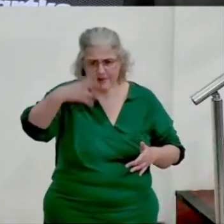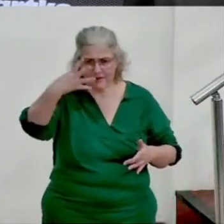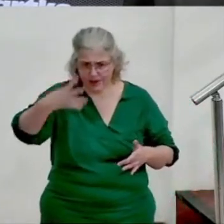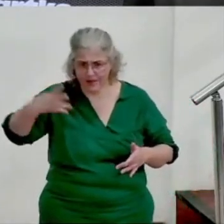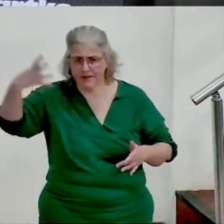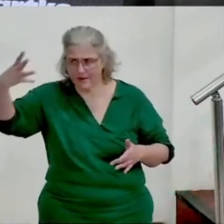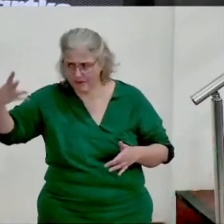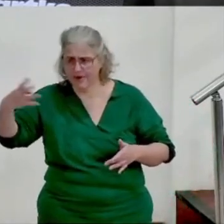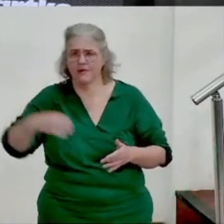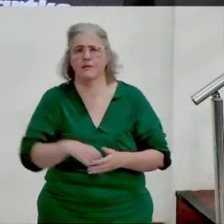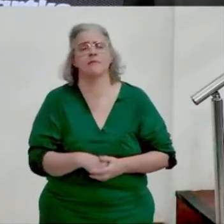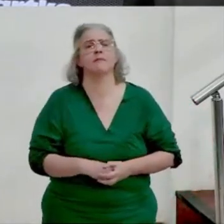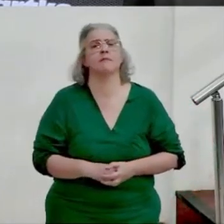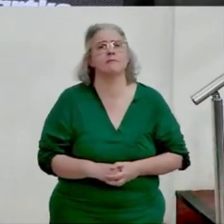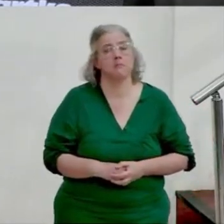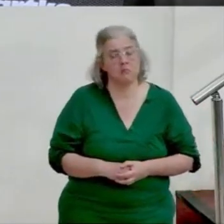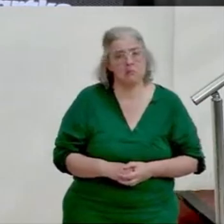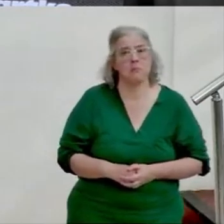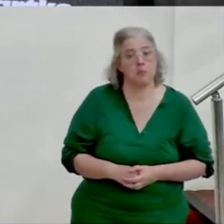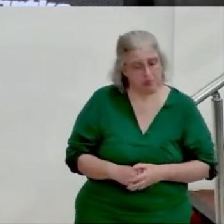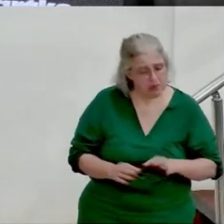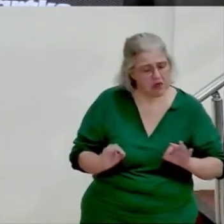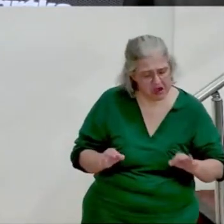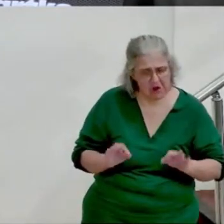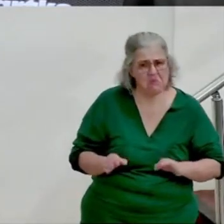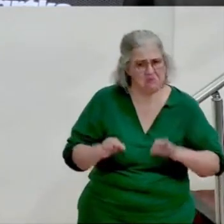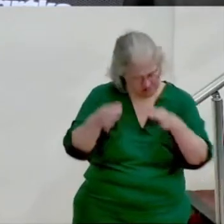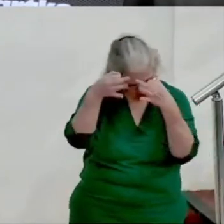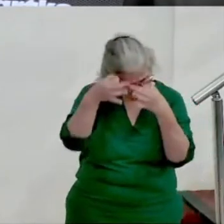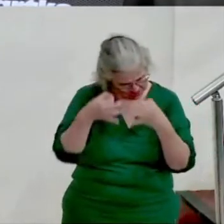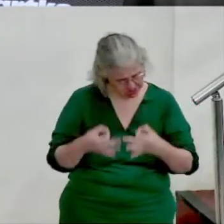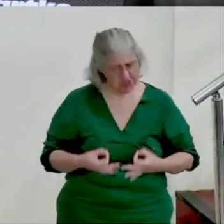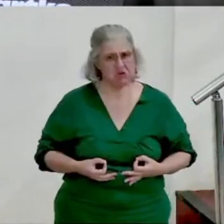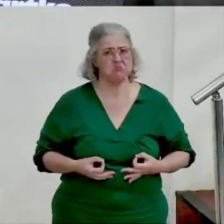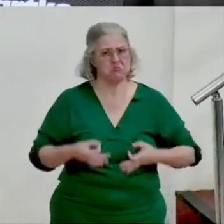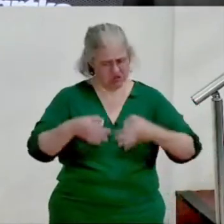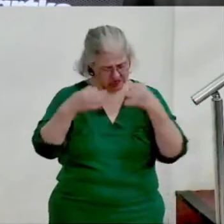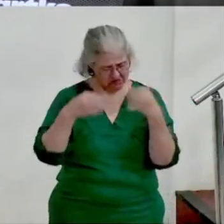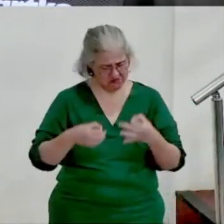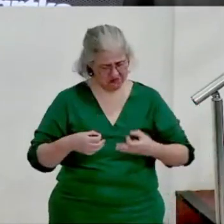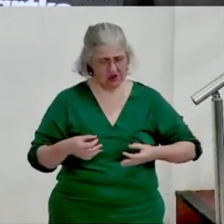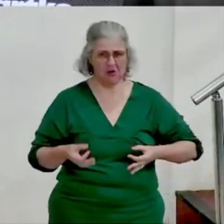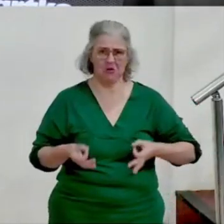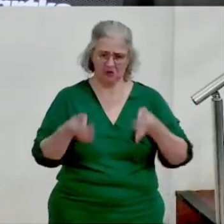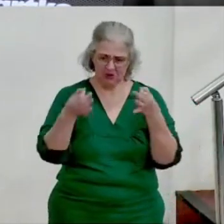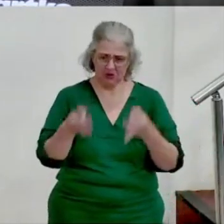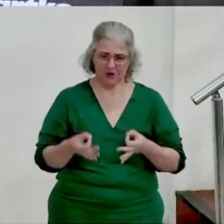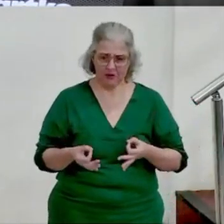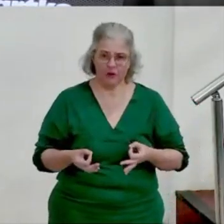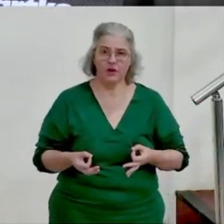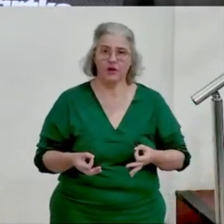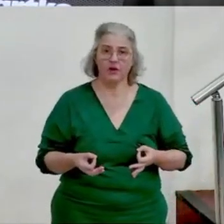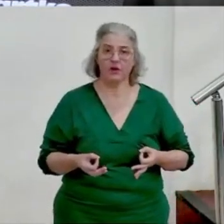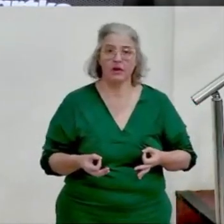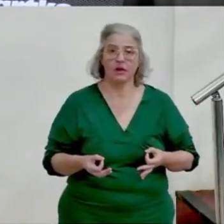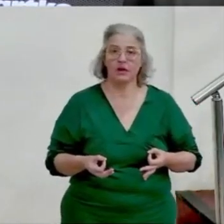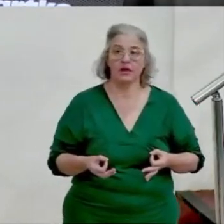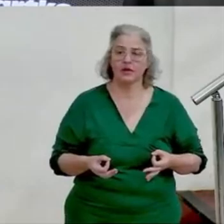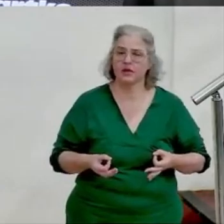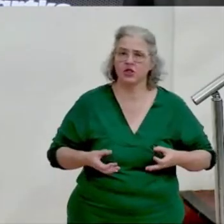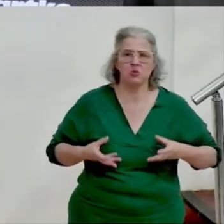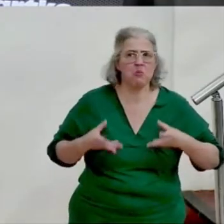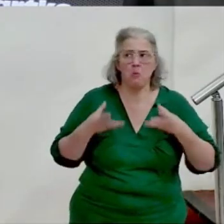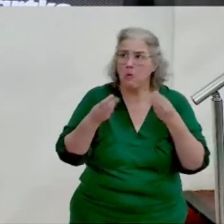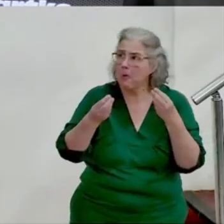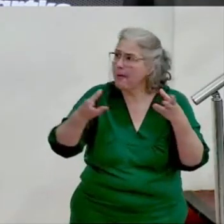E os cálculos dele eram tão rebuscados, eram tão assim, precisos, era uma coisa tão fantástica, que dezenas